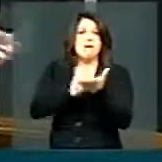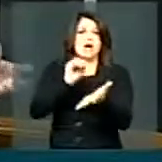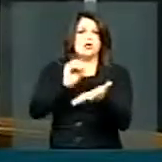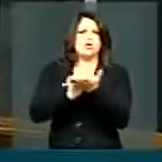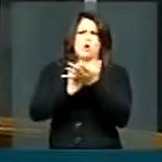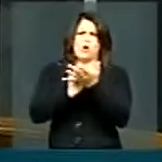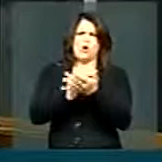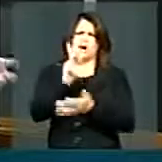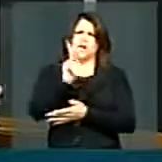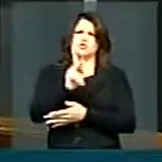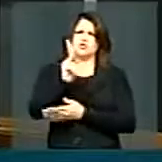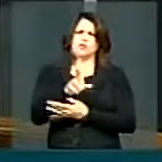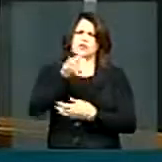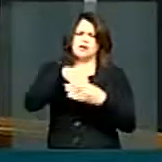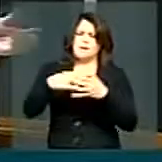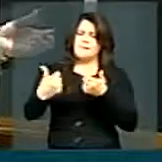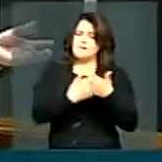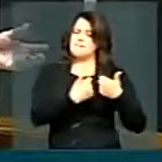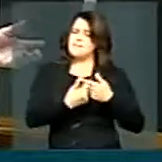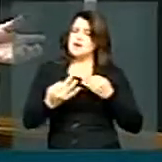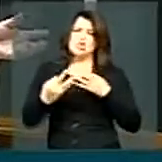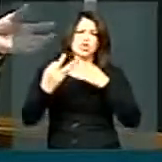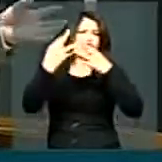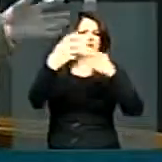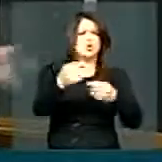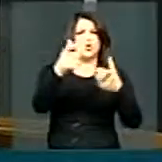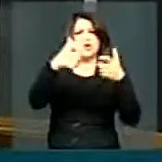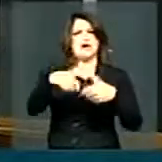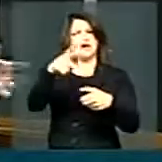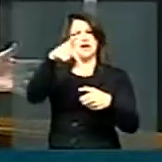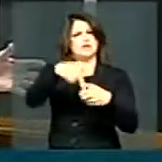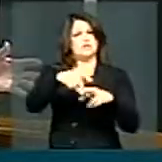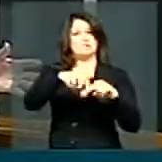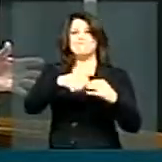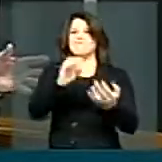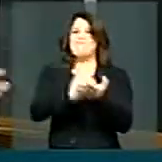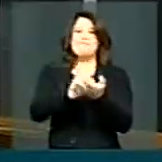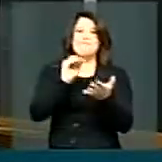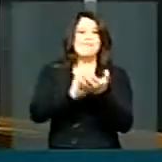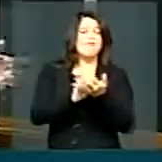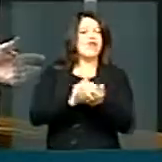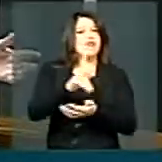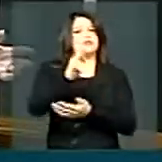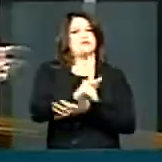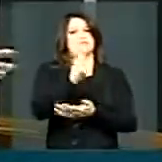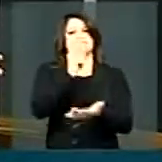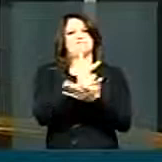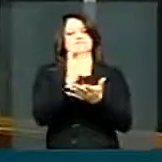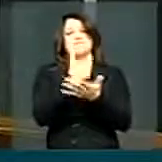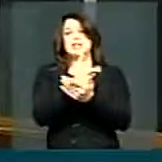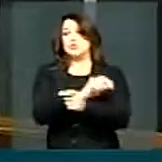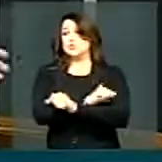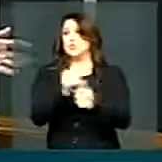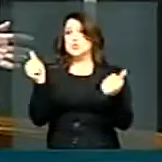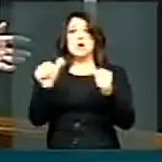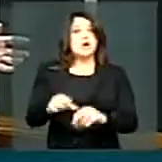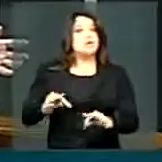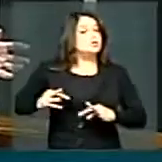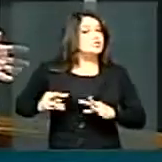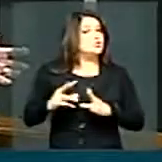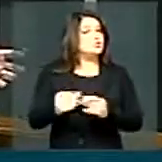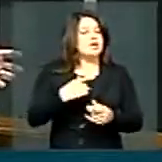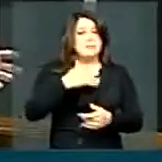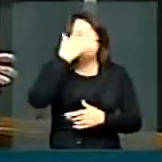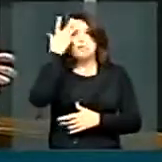aglomeraram ao redor de todos os postos de combustível, porque não havia mesmo combustível, foi um caos total, foi um colapso total